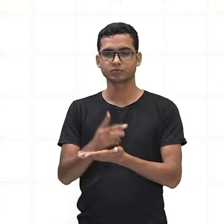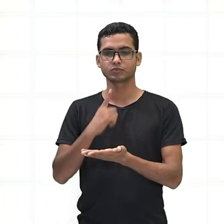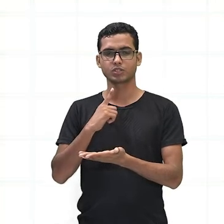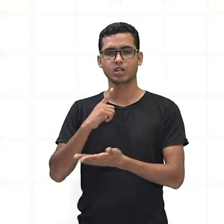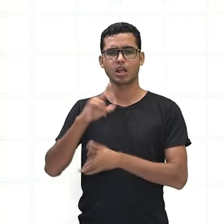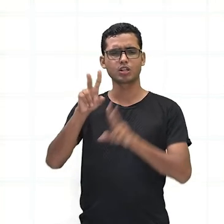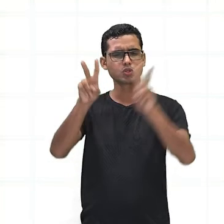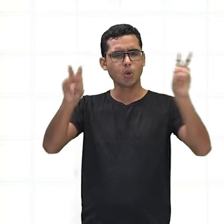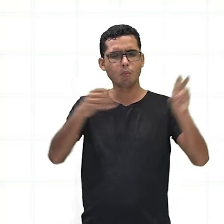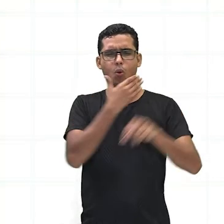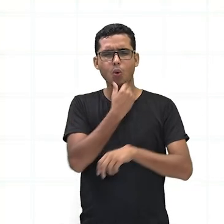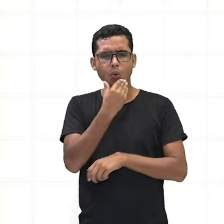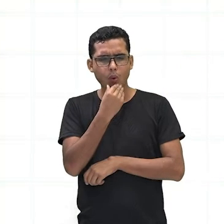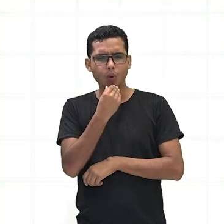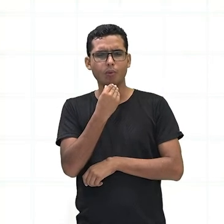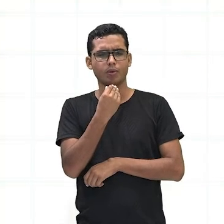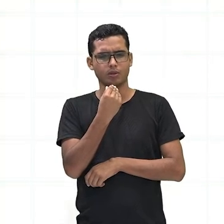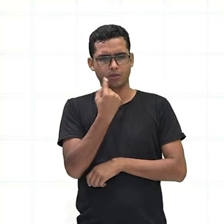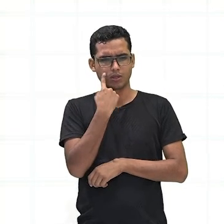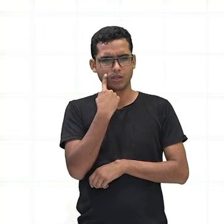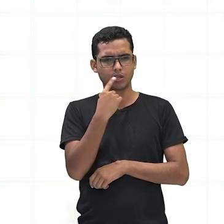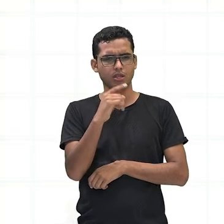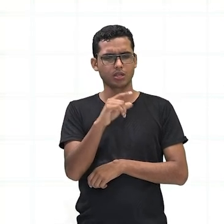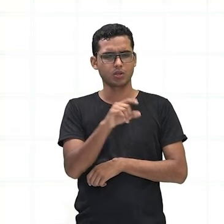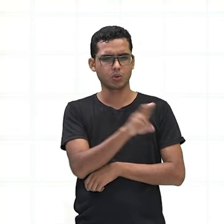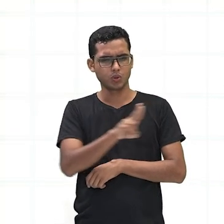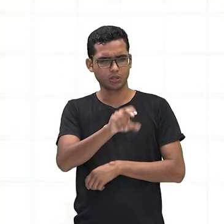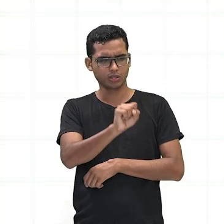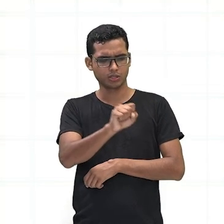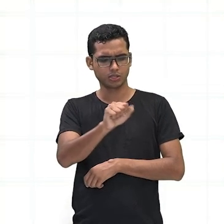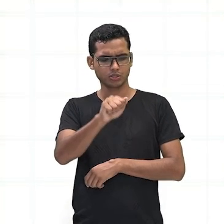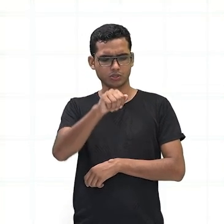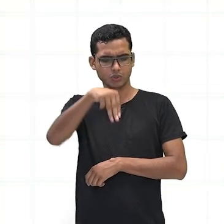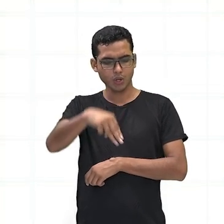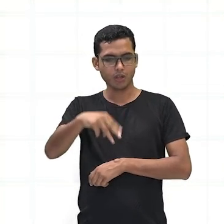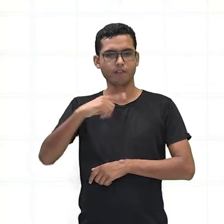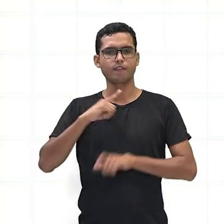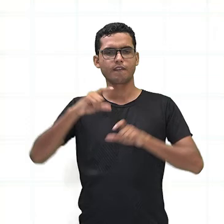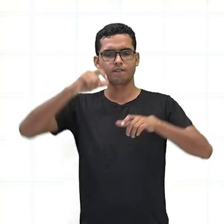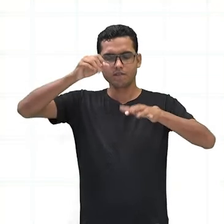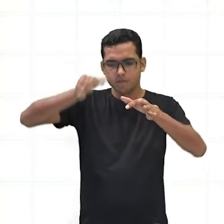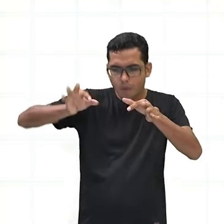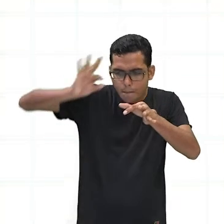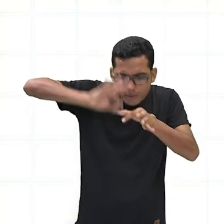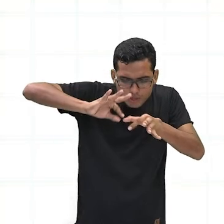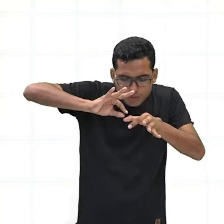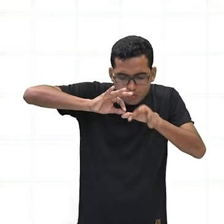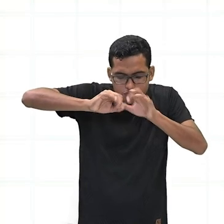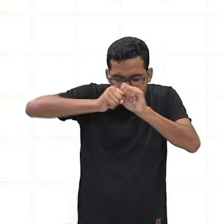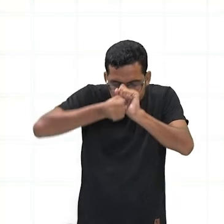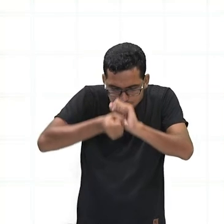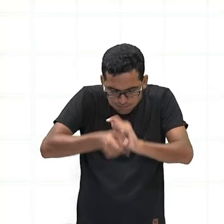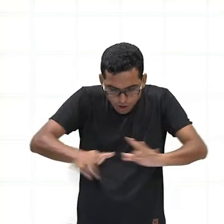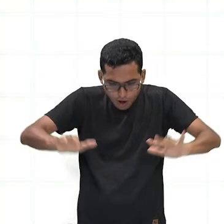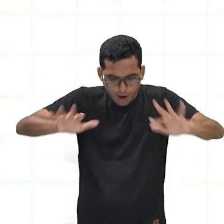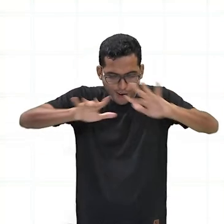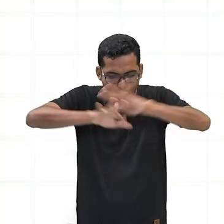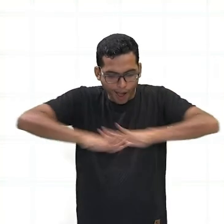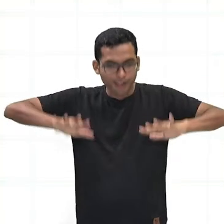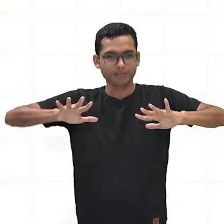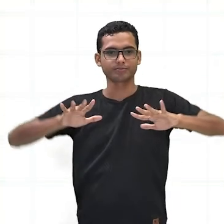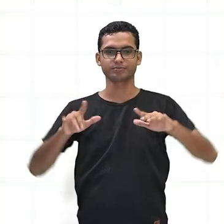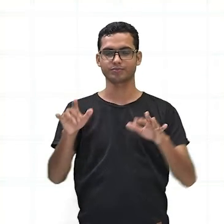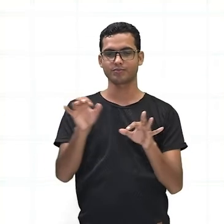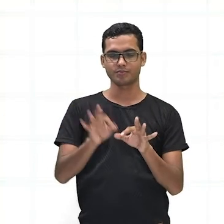made a magic potion. Fez uma poção mágica. When he gave, ele